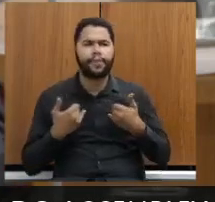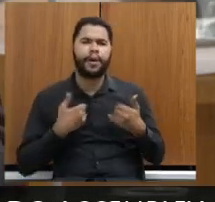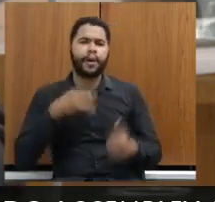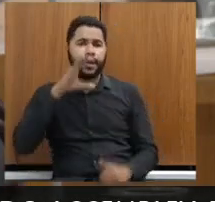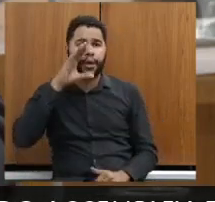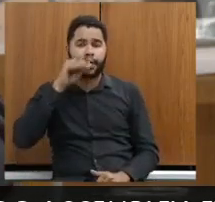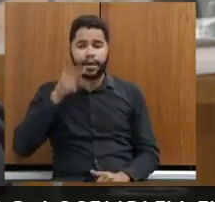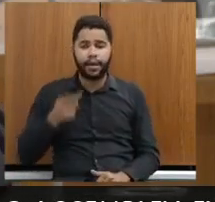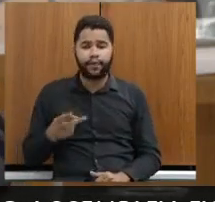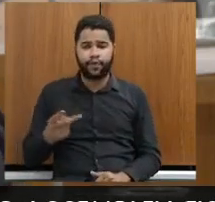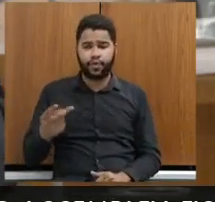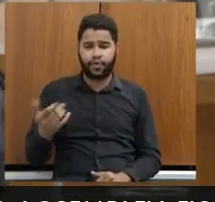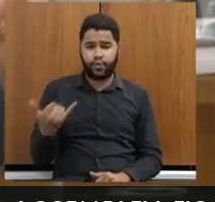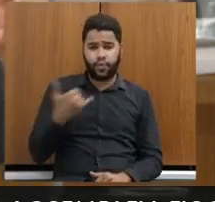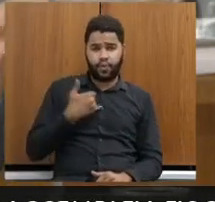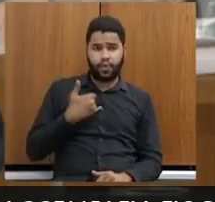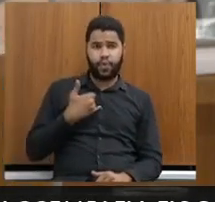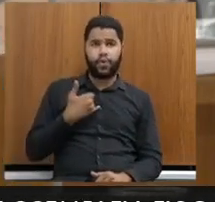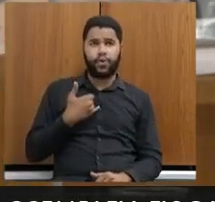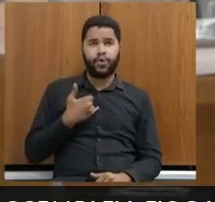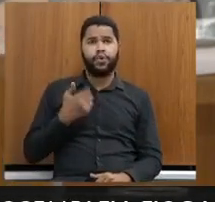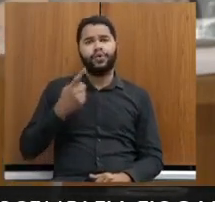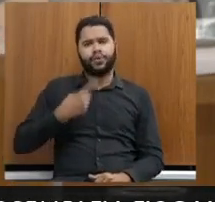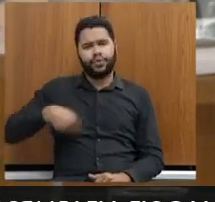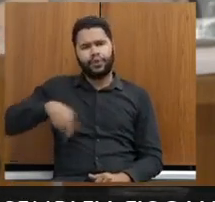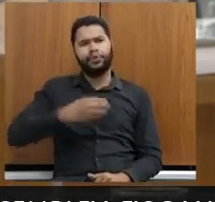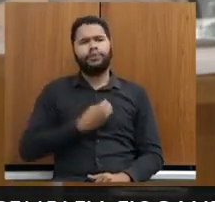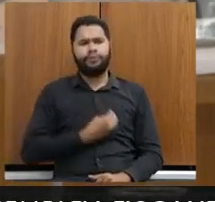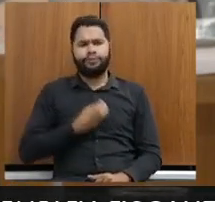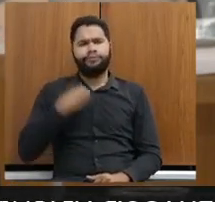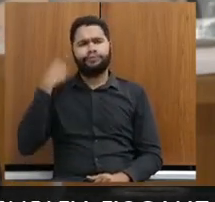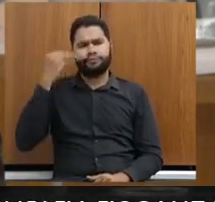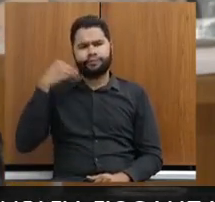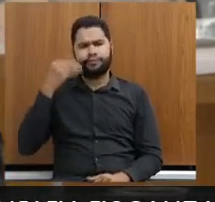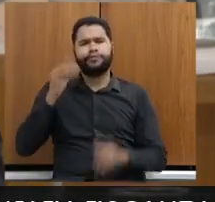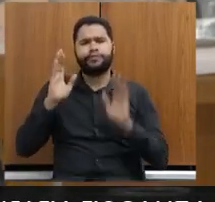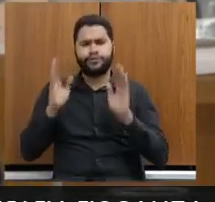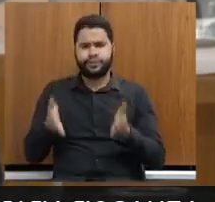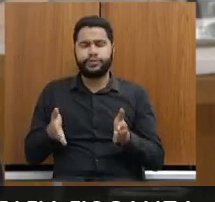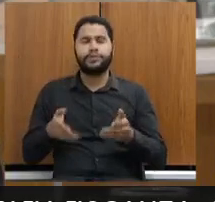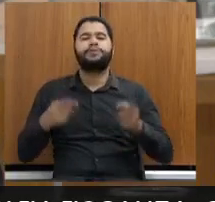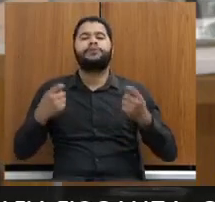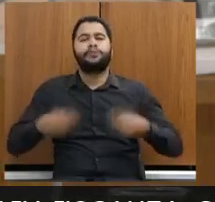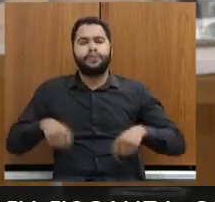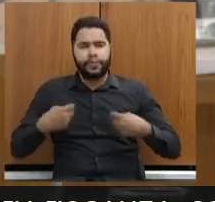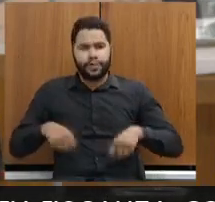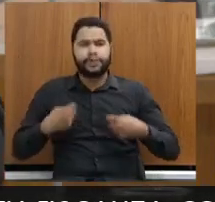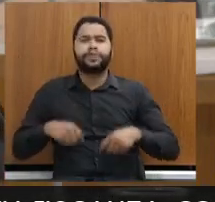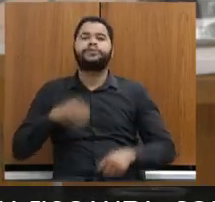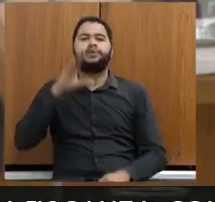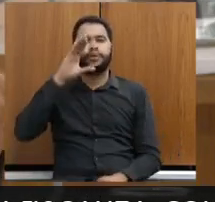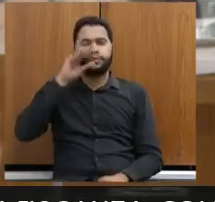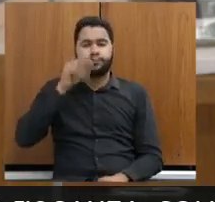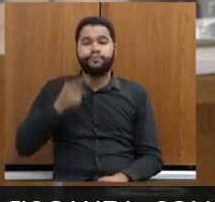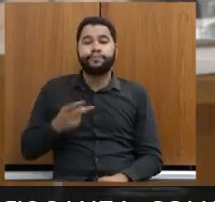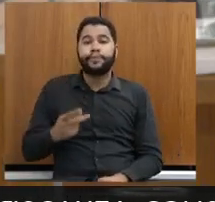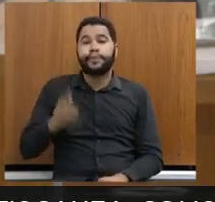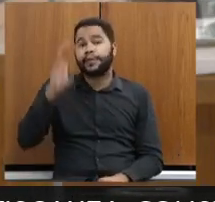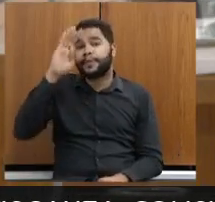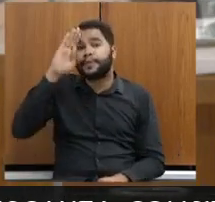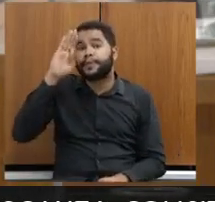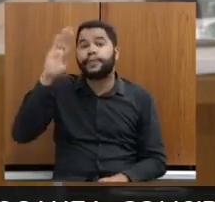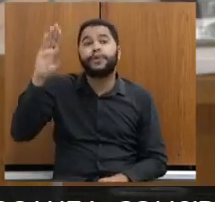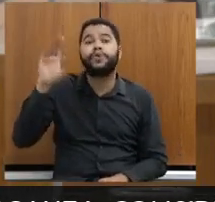efetivo e ninguém mais o que a gente que viveu isso sabe que vai precisar de um efetivo principalmente